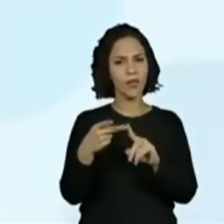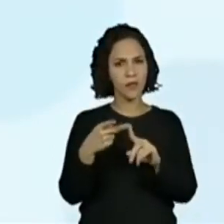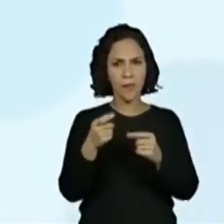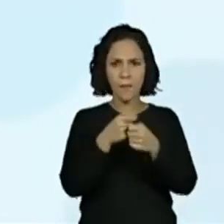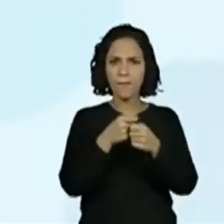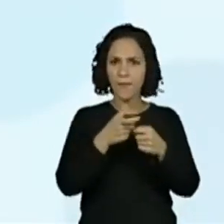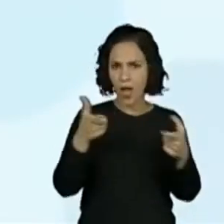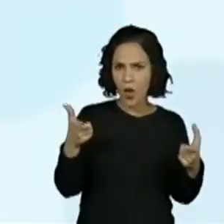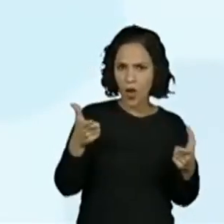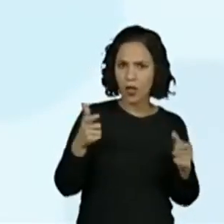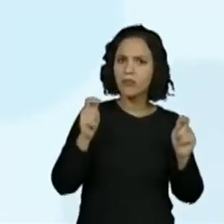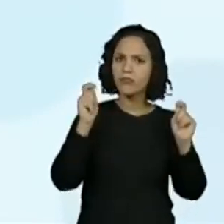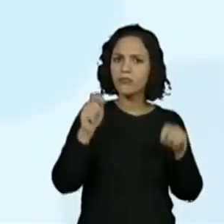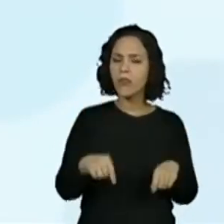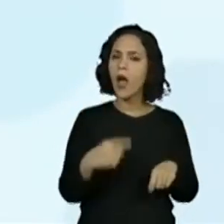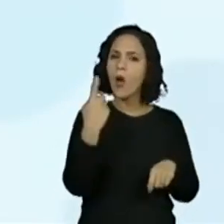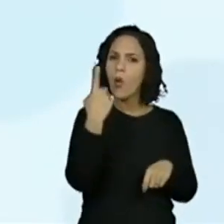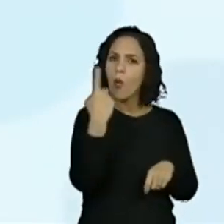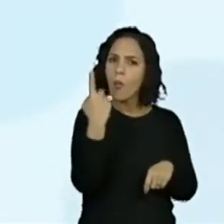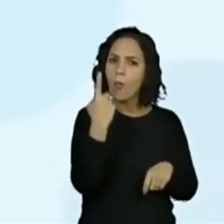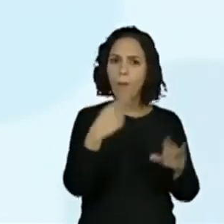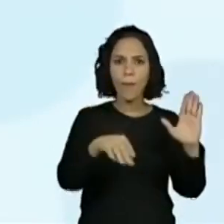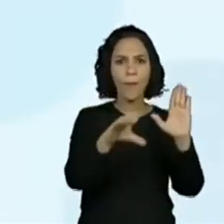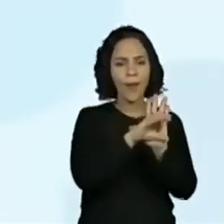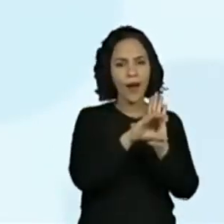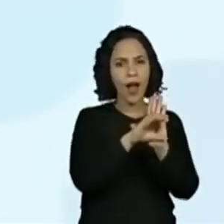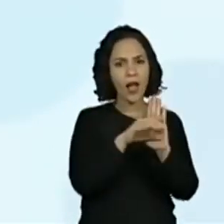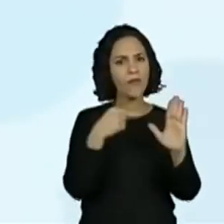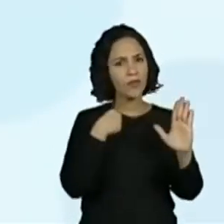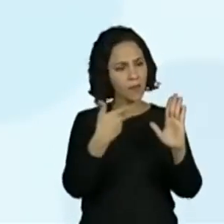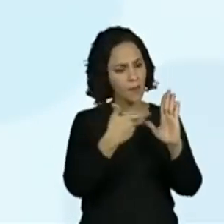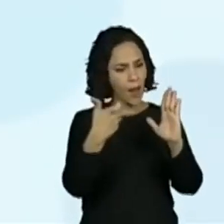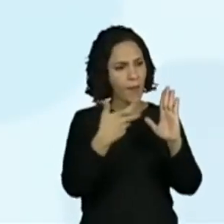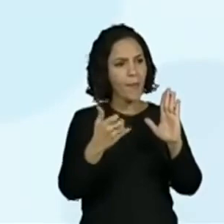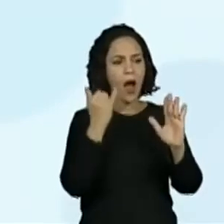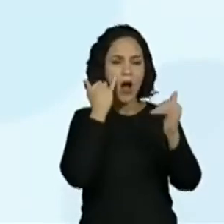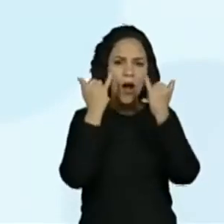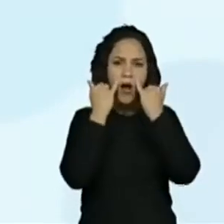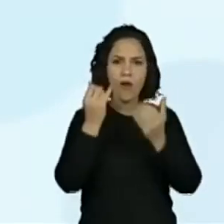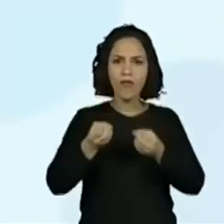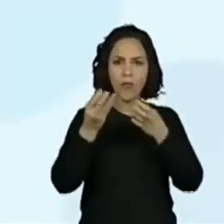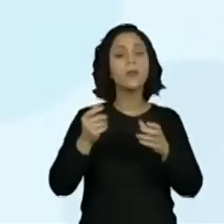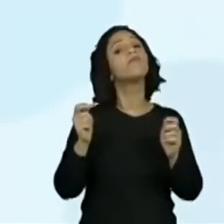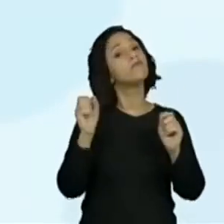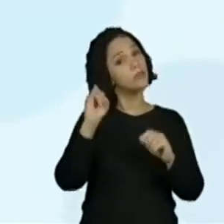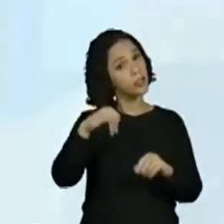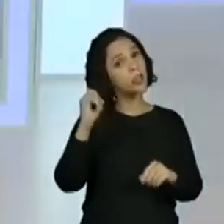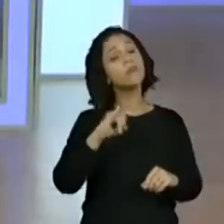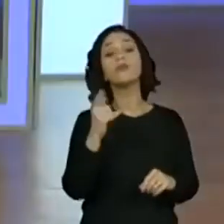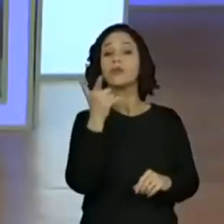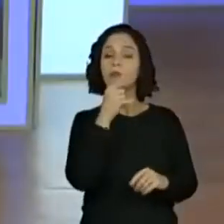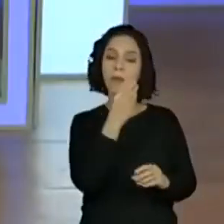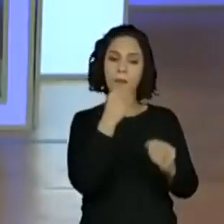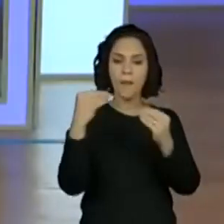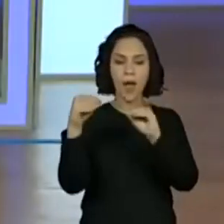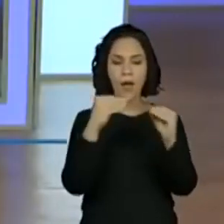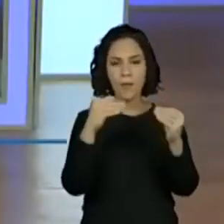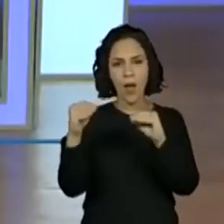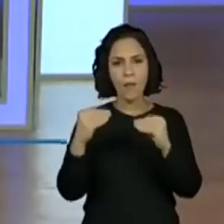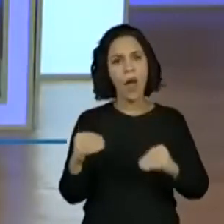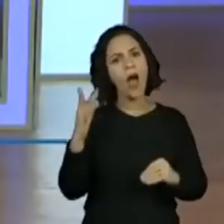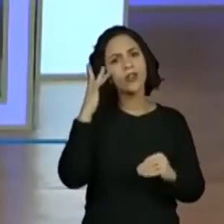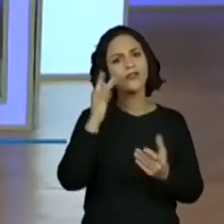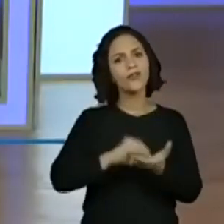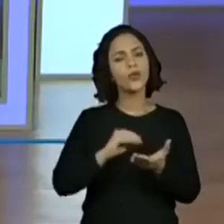campos por meio do lead? Foi fácil de preencher? A gente conseguiu preencher, professora? Conseguimos preencher todos. Acho que só ficou apenas